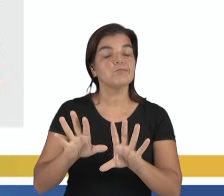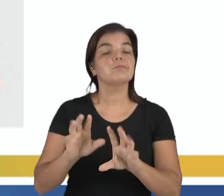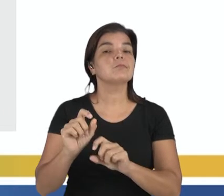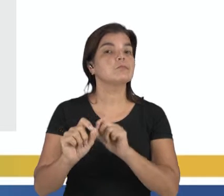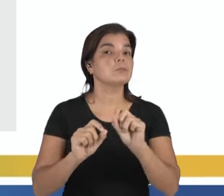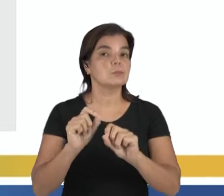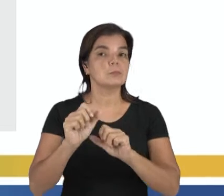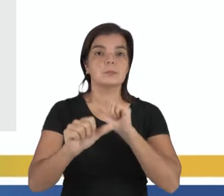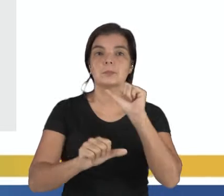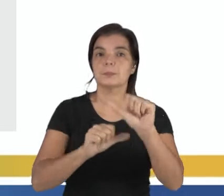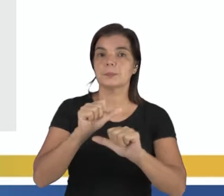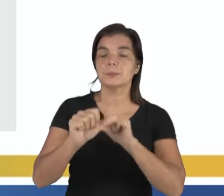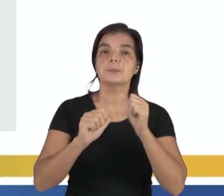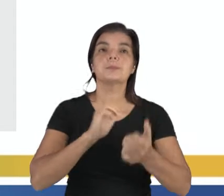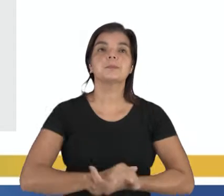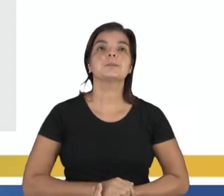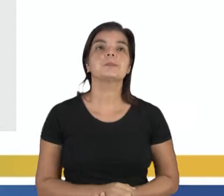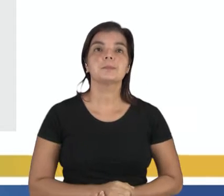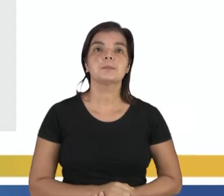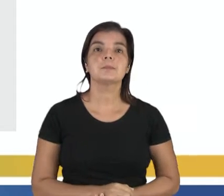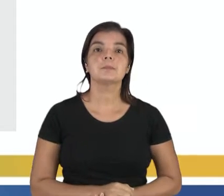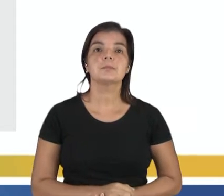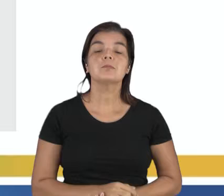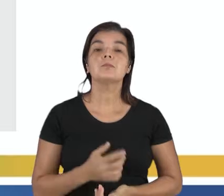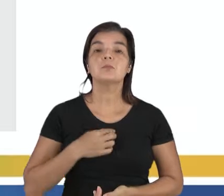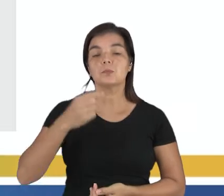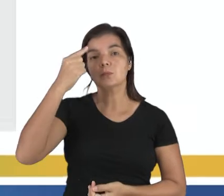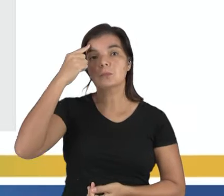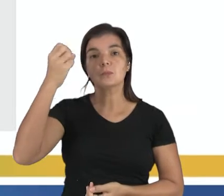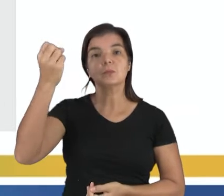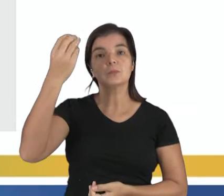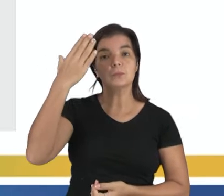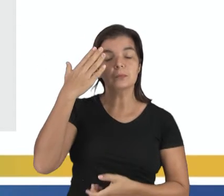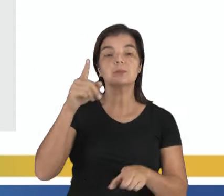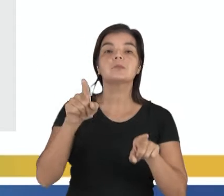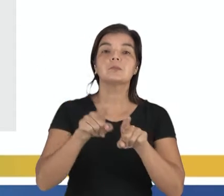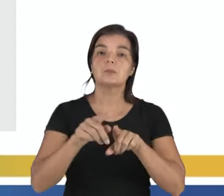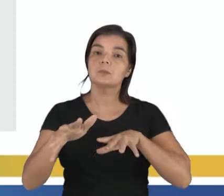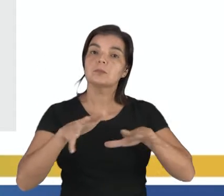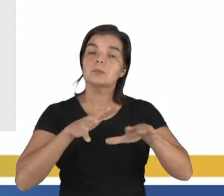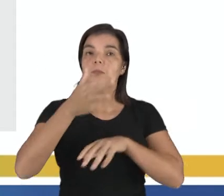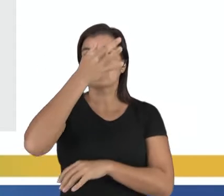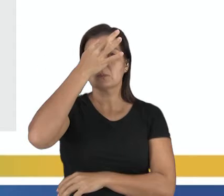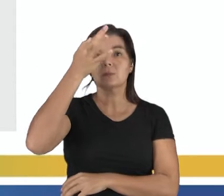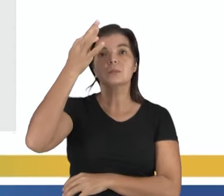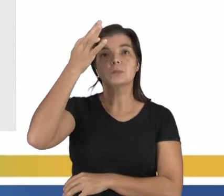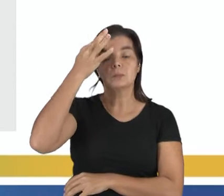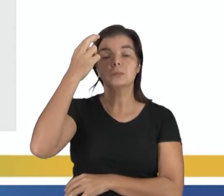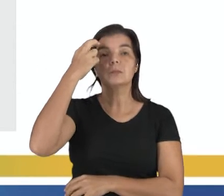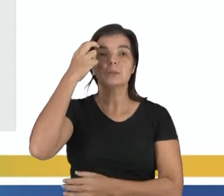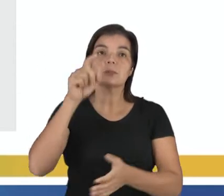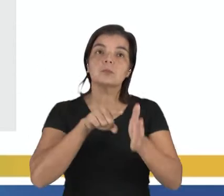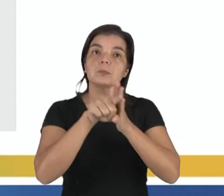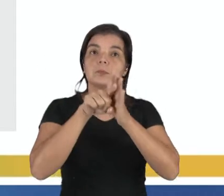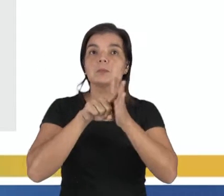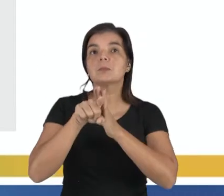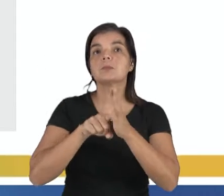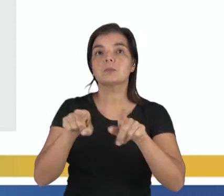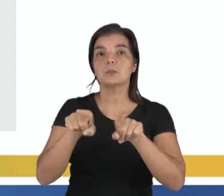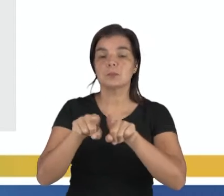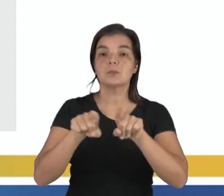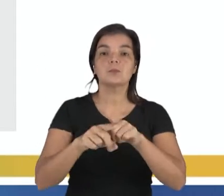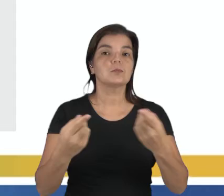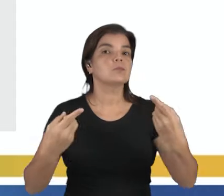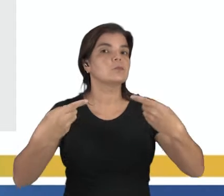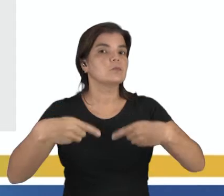aí de mudança, tá, pessoal? O iluminismo é um movimento filosófico, intelectual e científico que contrariou,